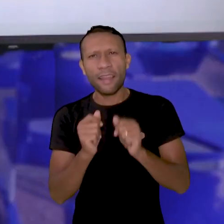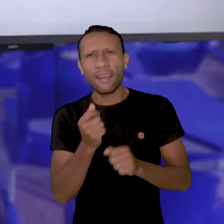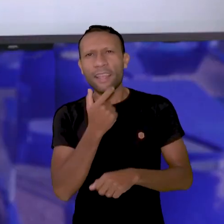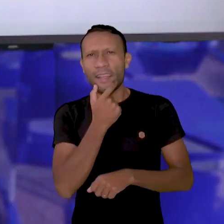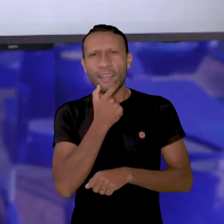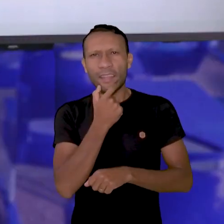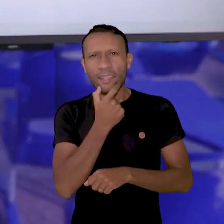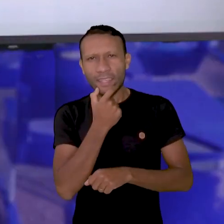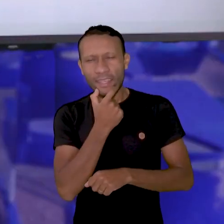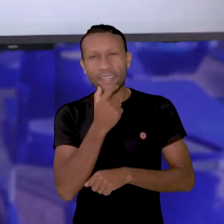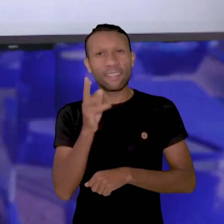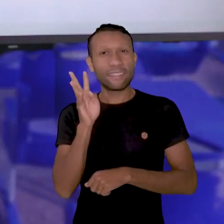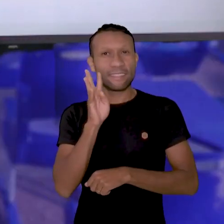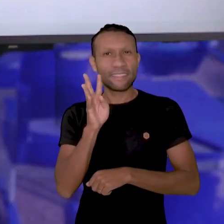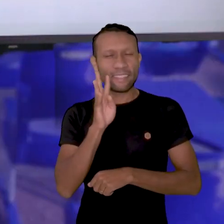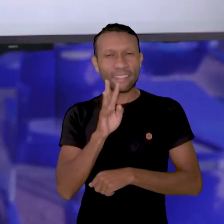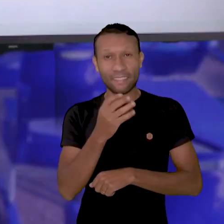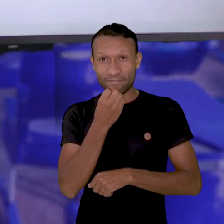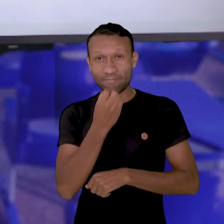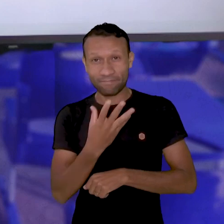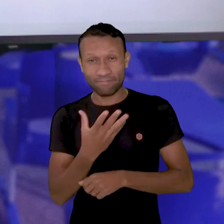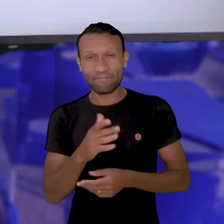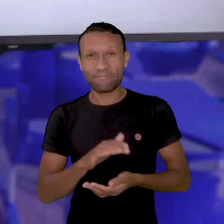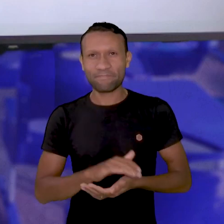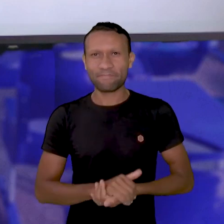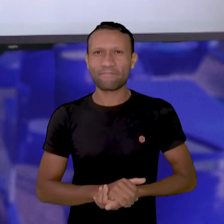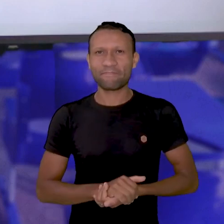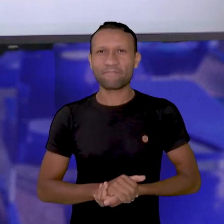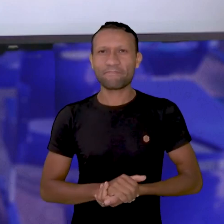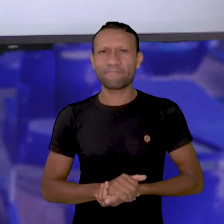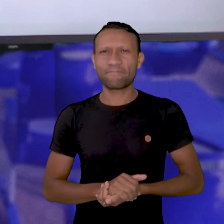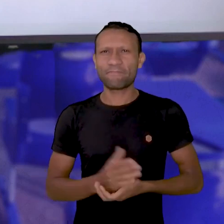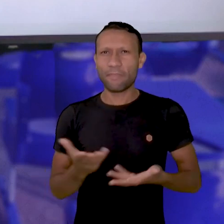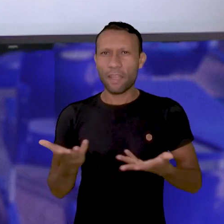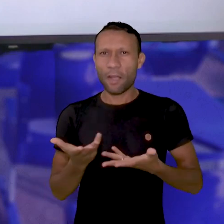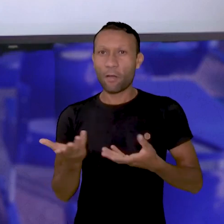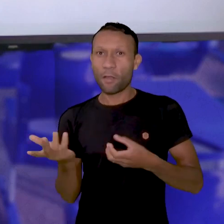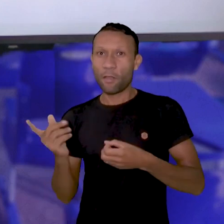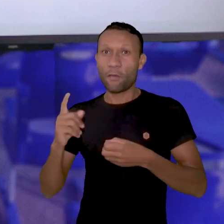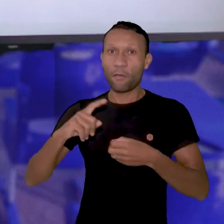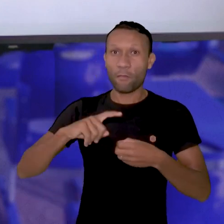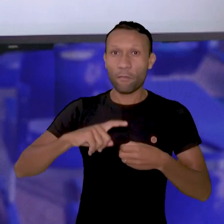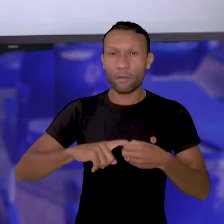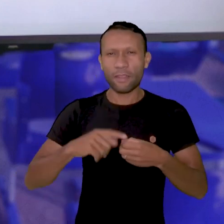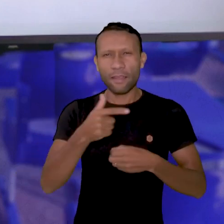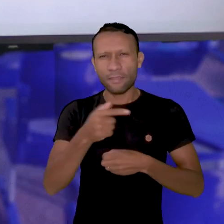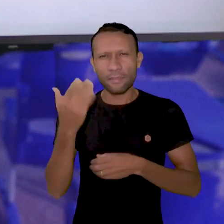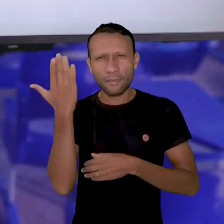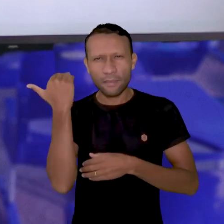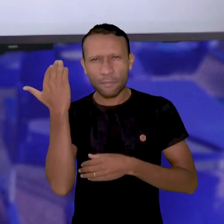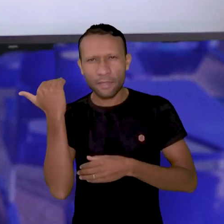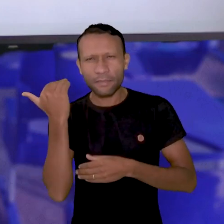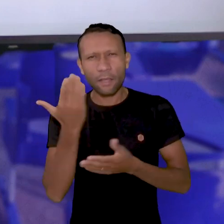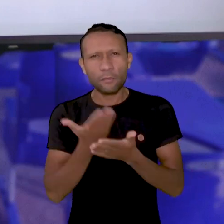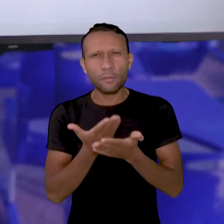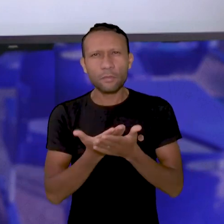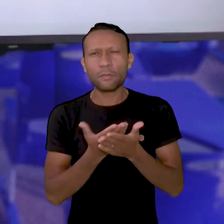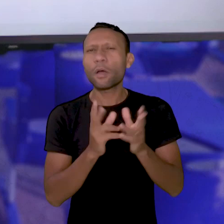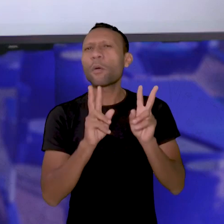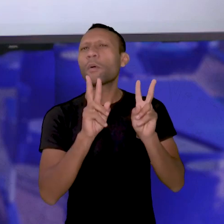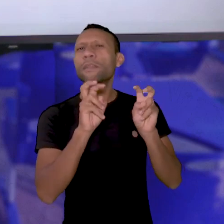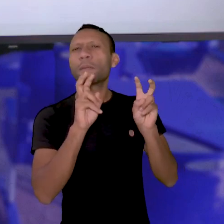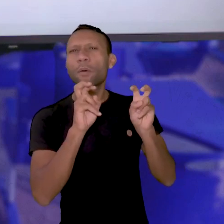tão legal, tão massa, né? E a gente vai retomar o estudo da semana passada, que foi a questão